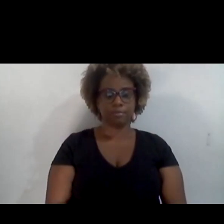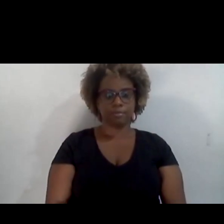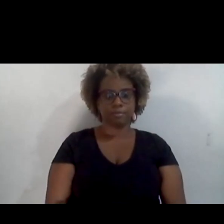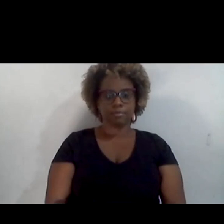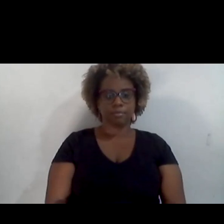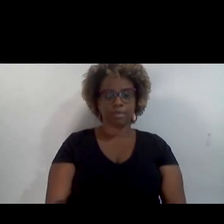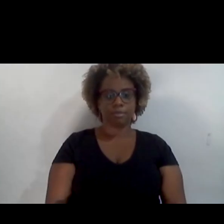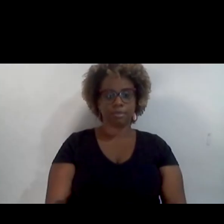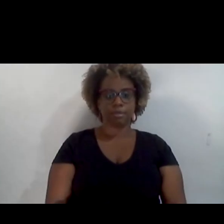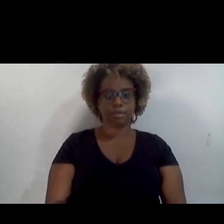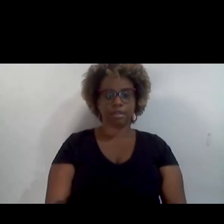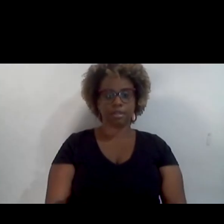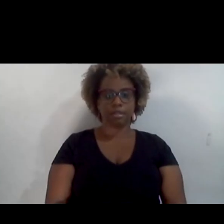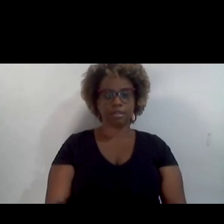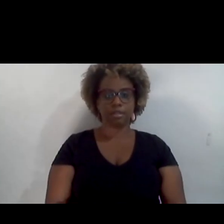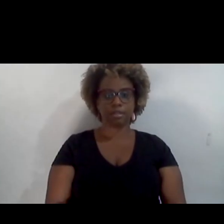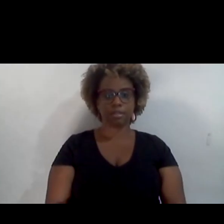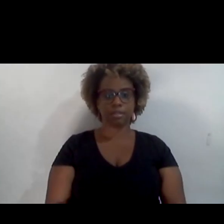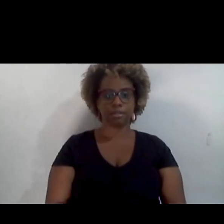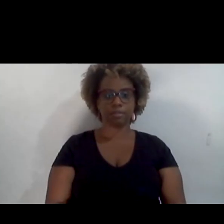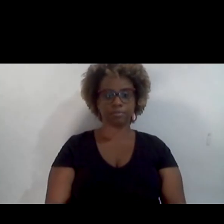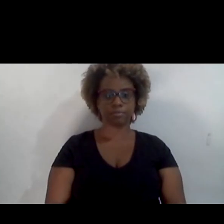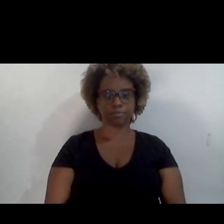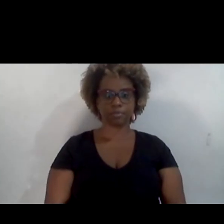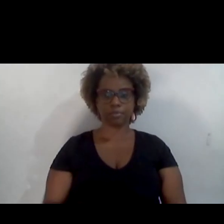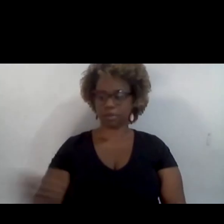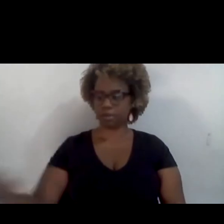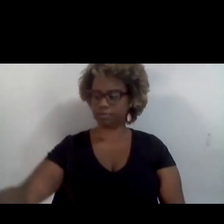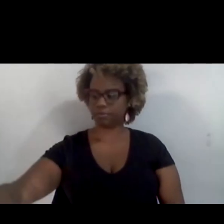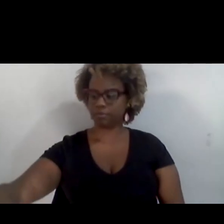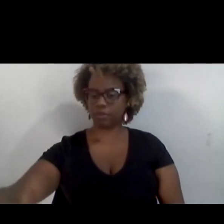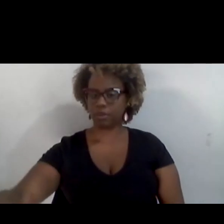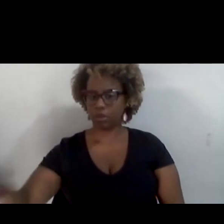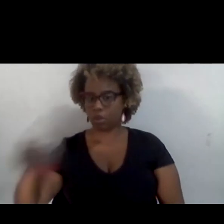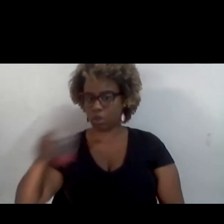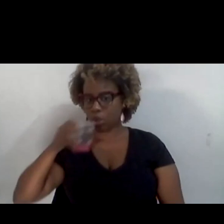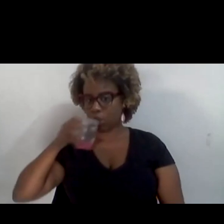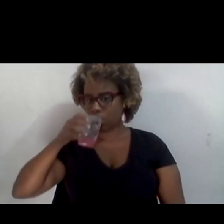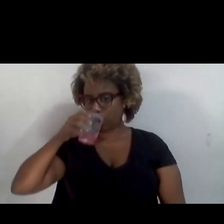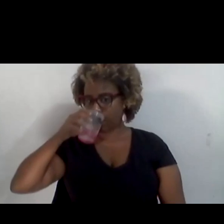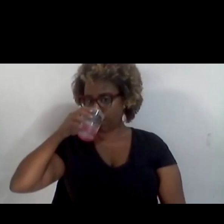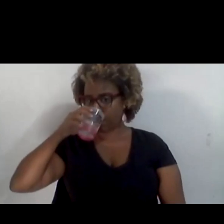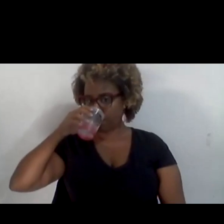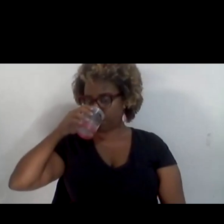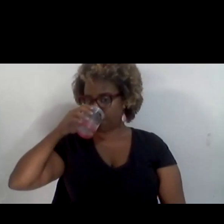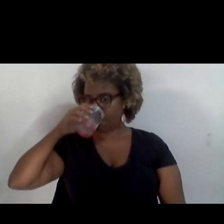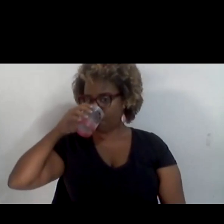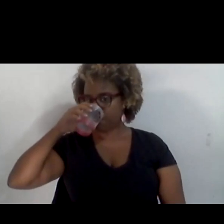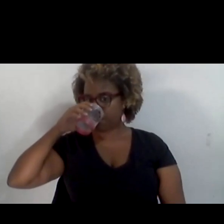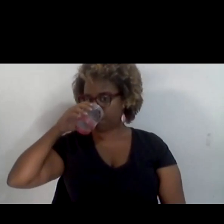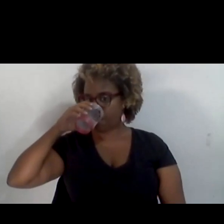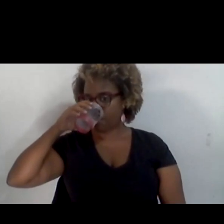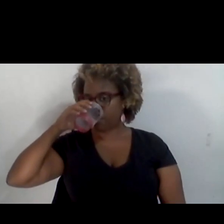Dois juntos, são os dois juntos, pronto. Está no cantinho. Bom, eu vou tentar ser breve e